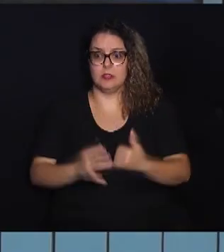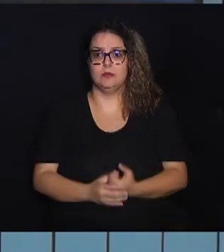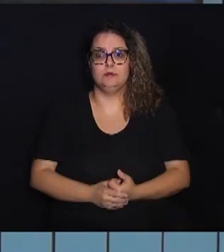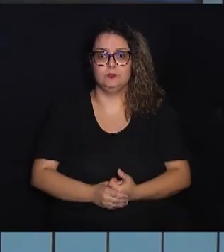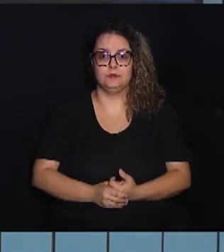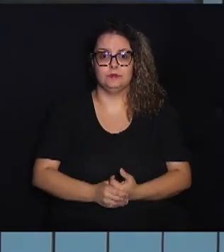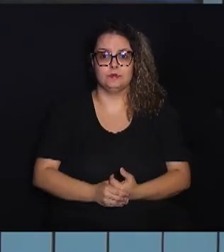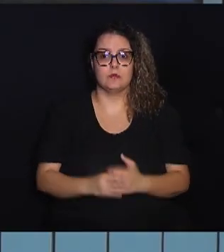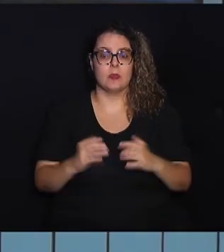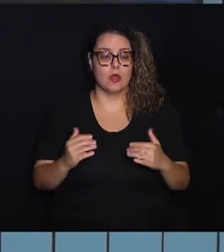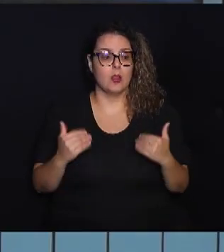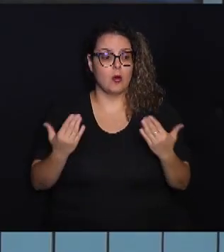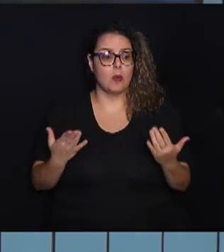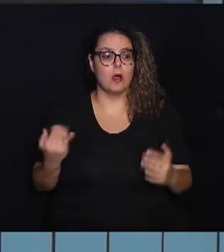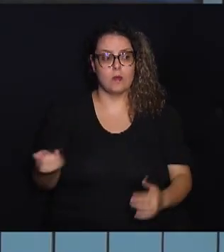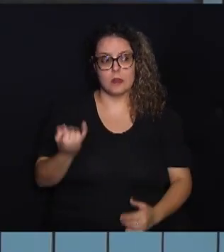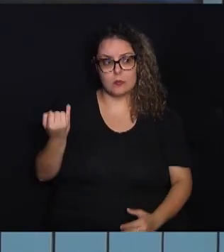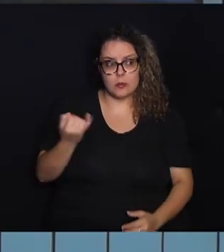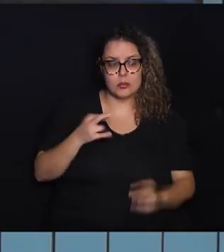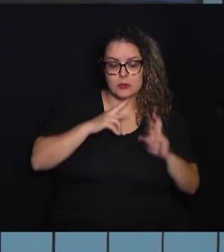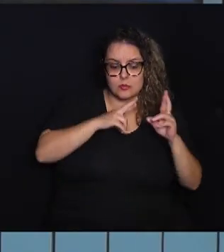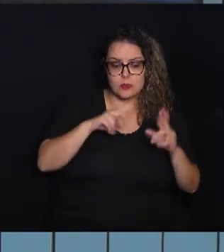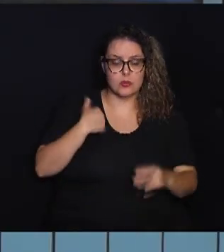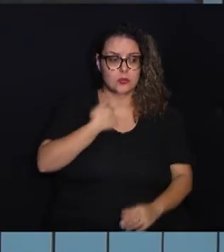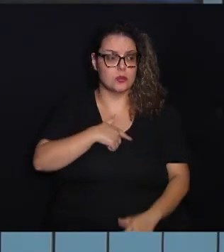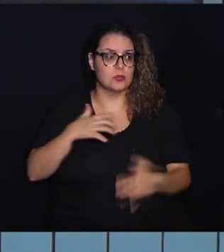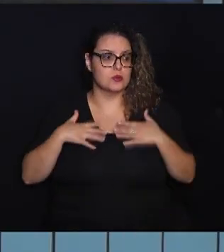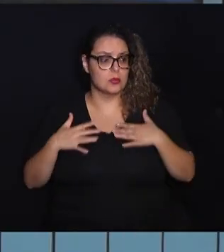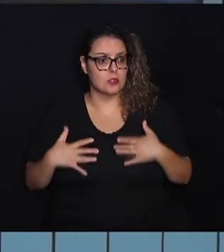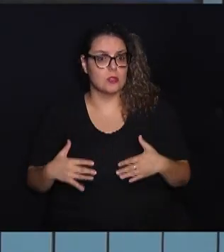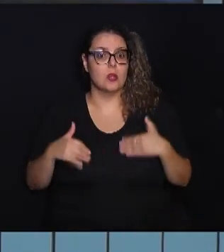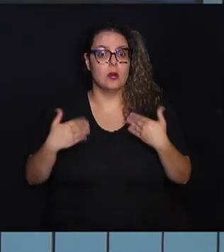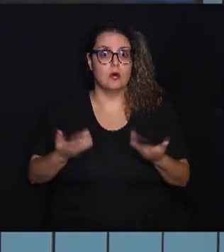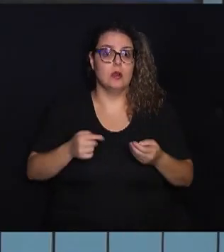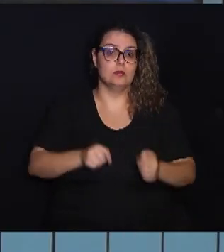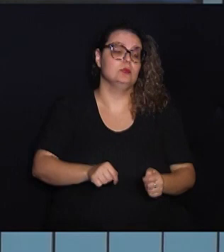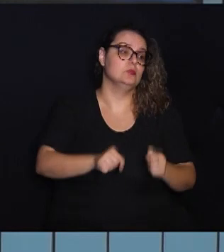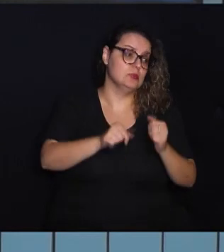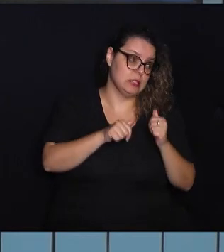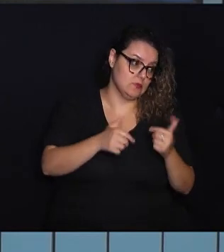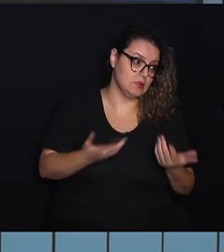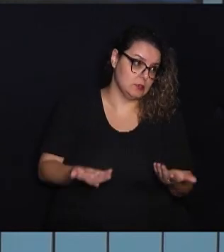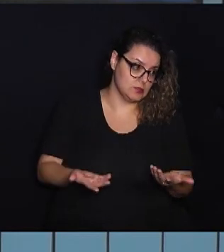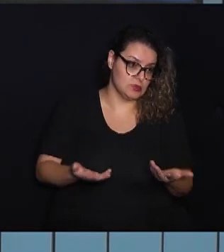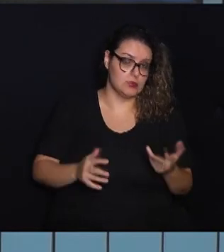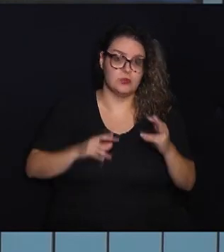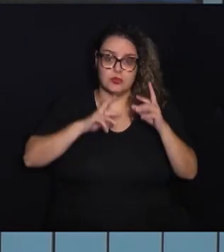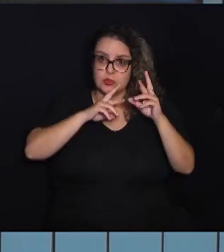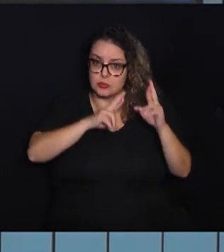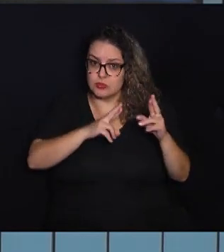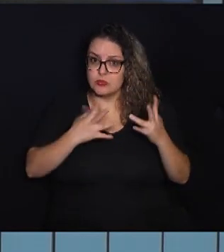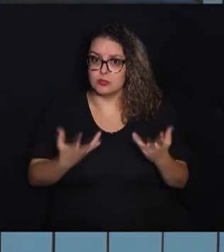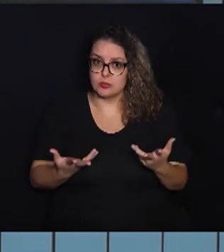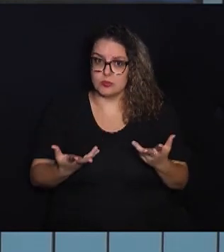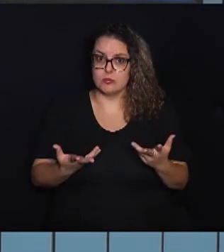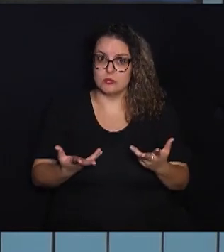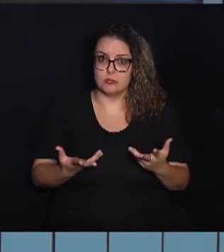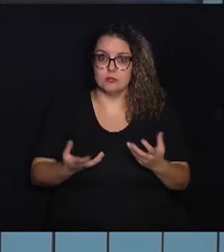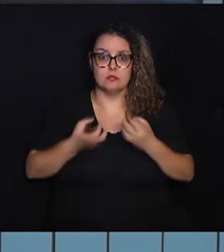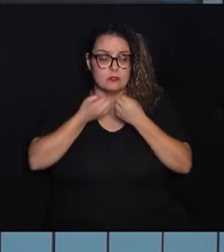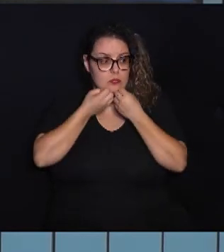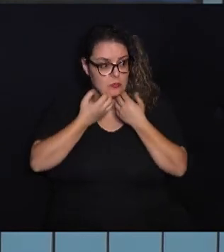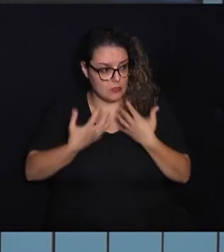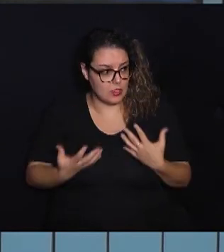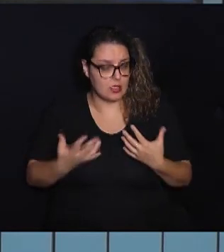qual que é a importância do sono para o nosso organismo, né? Quais são os benefícios de uma noite bem dormida,